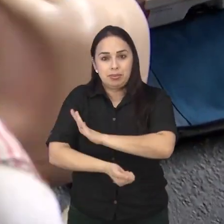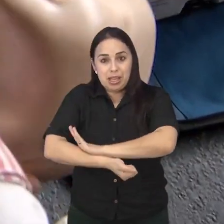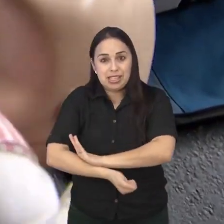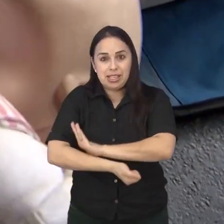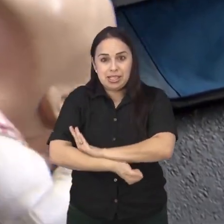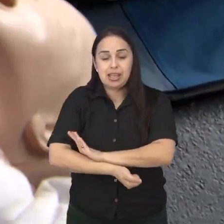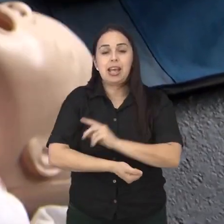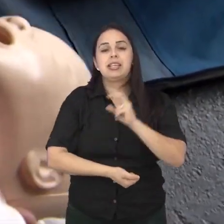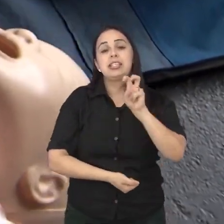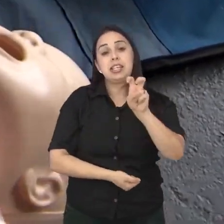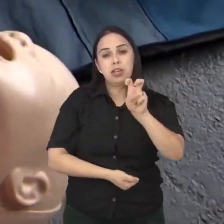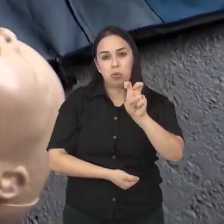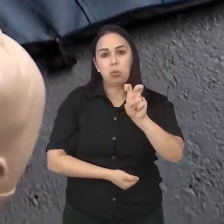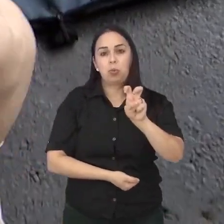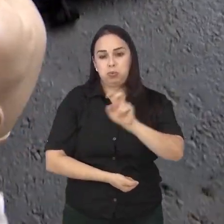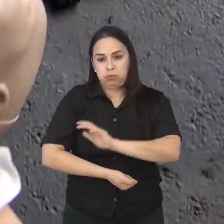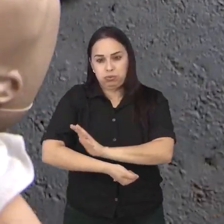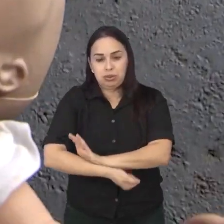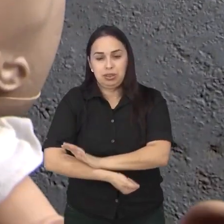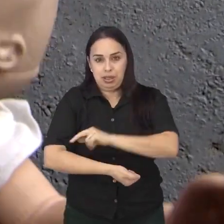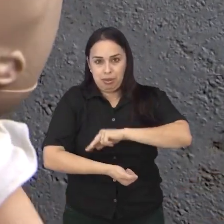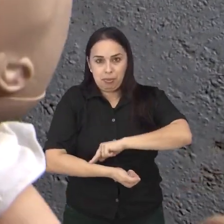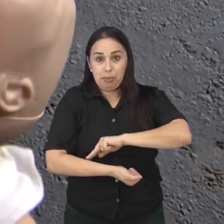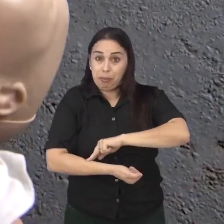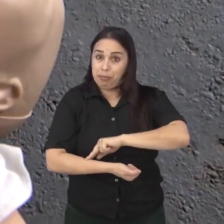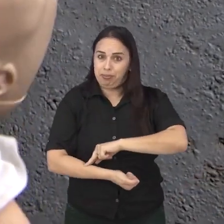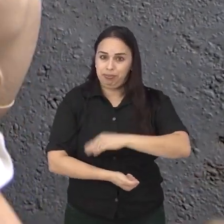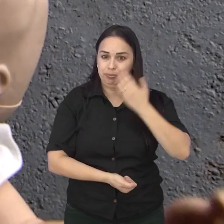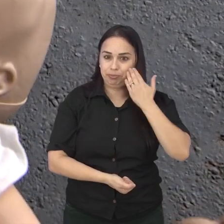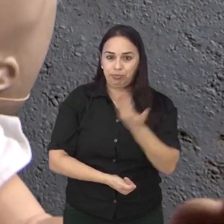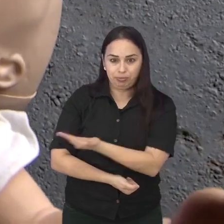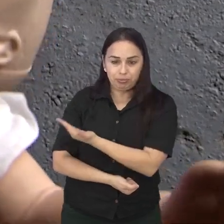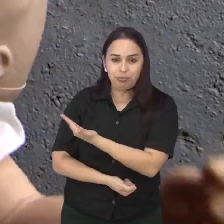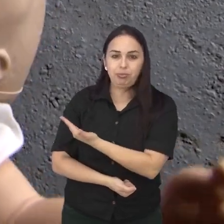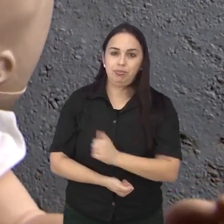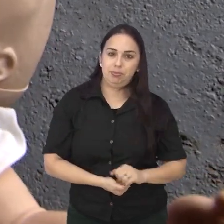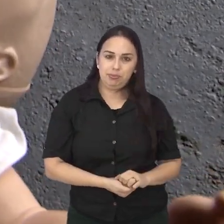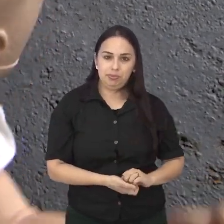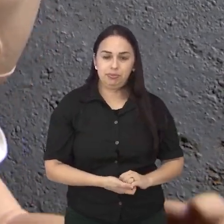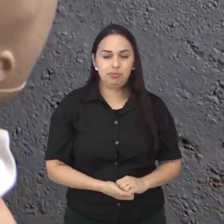no tórax, exatamente na linha do mamilo.